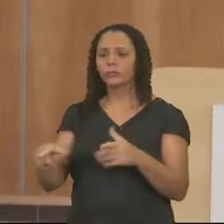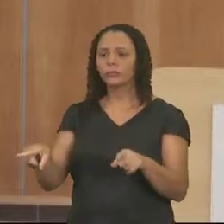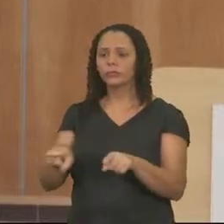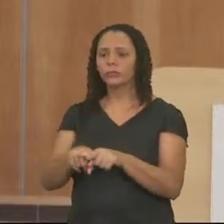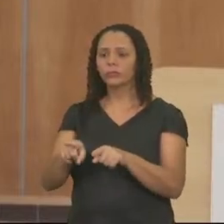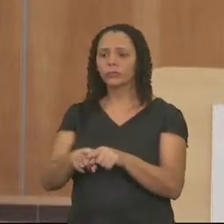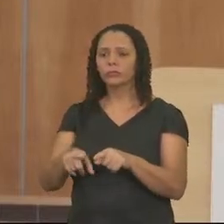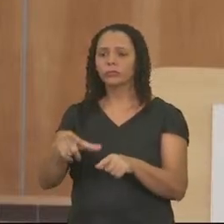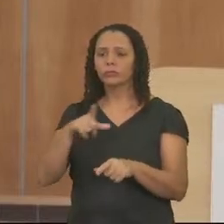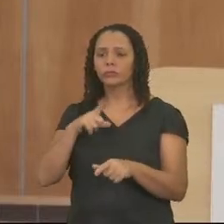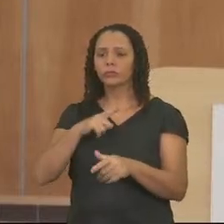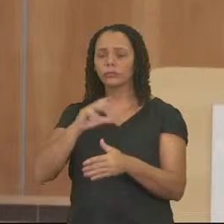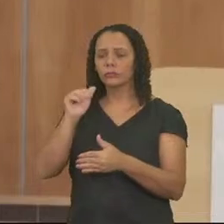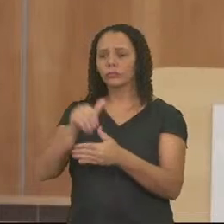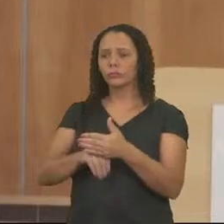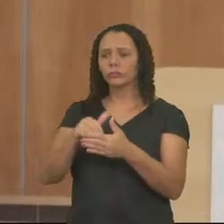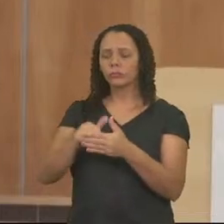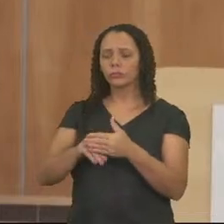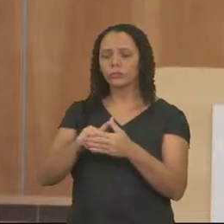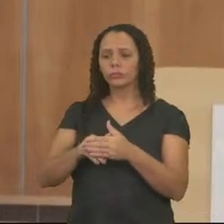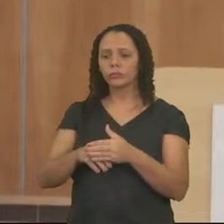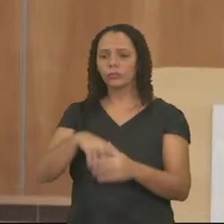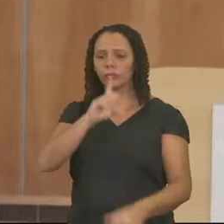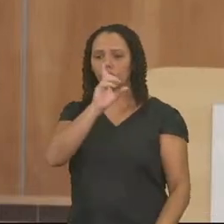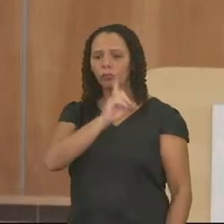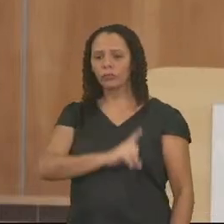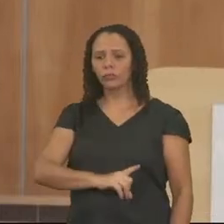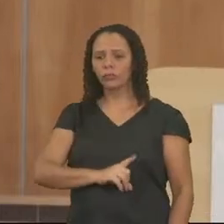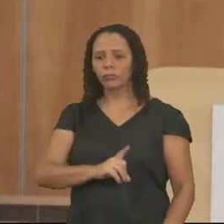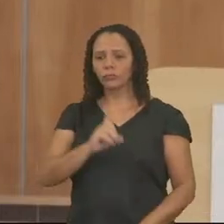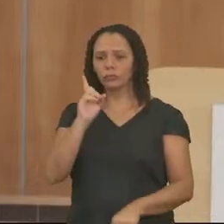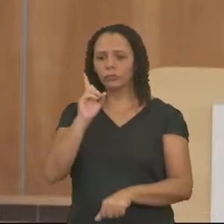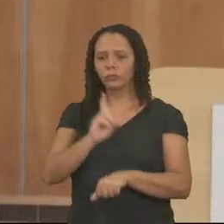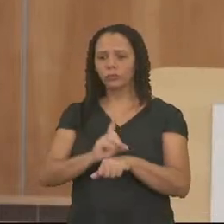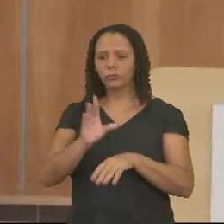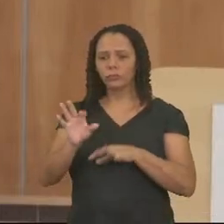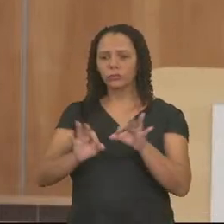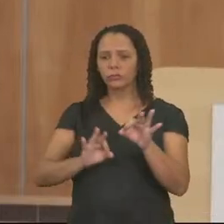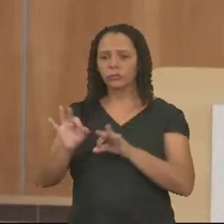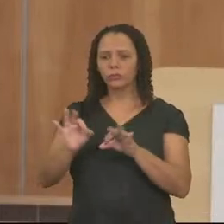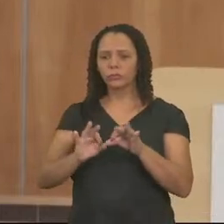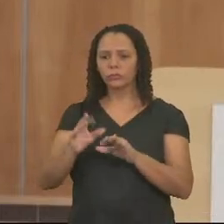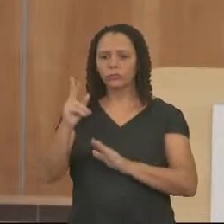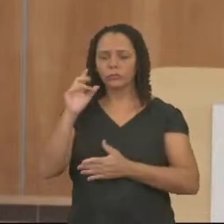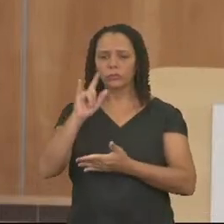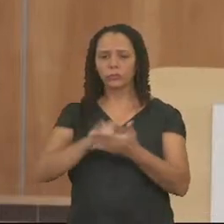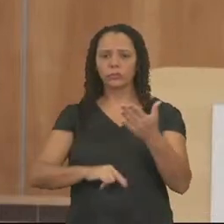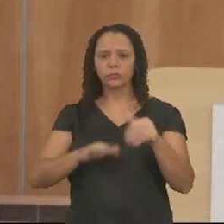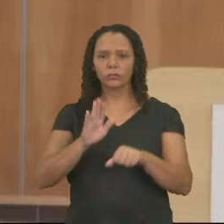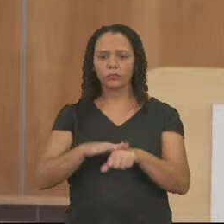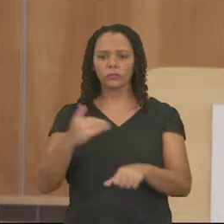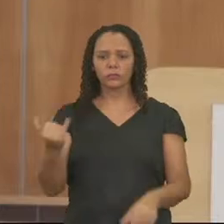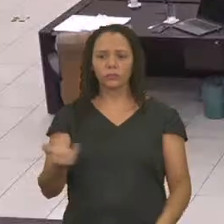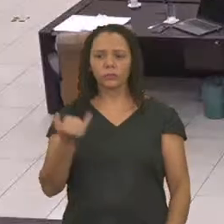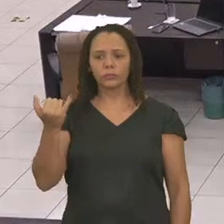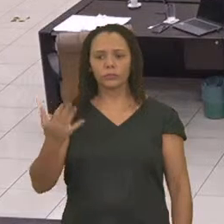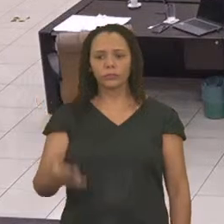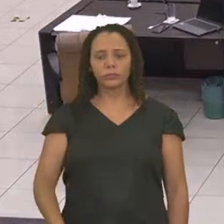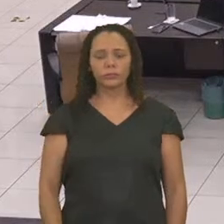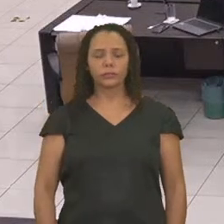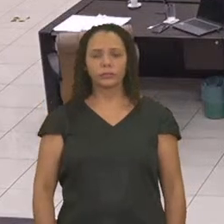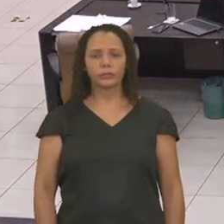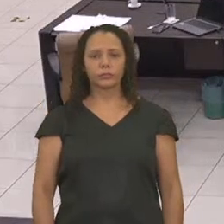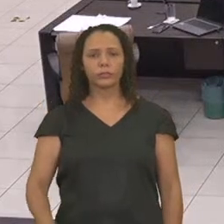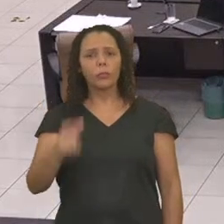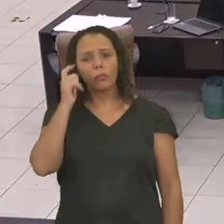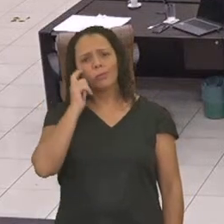nessa Câmara o Plano Diretor de Jacareí, documento mais importante de planejamento urbano da nossa cidade. Seu Gabriel, por favor, atente ao